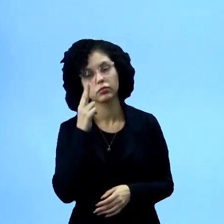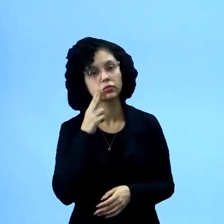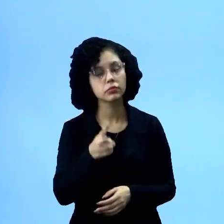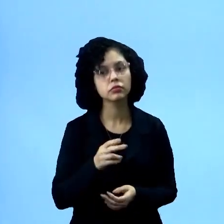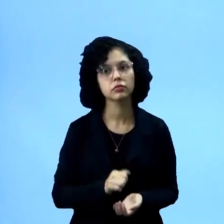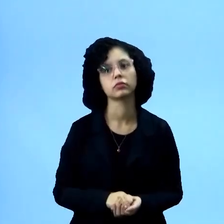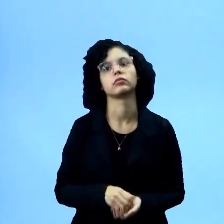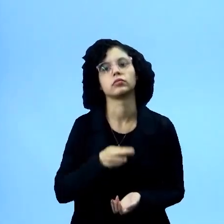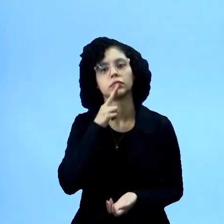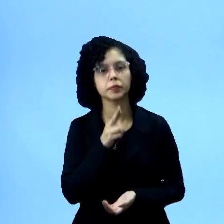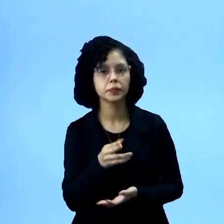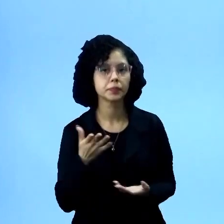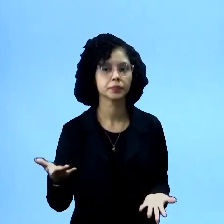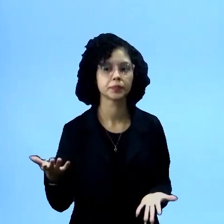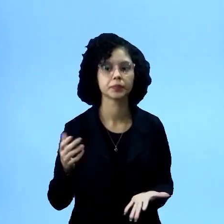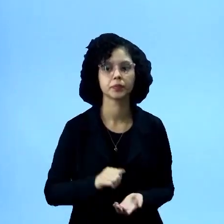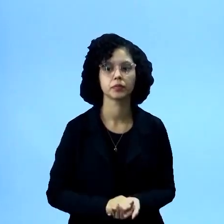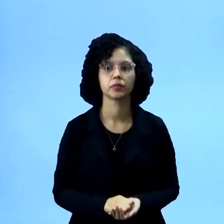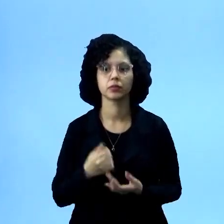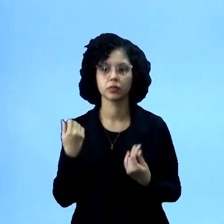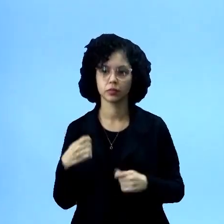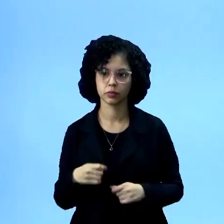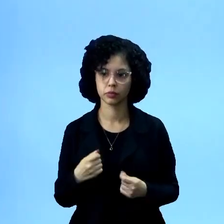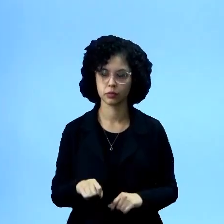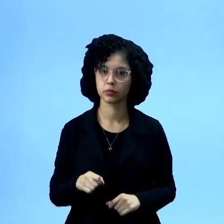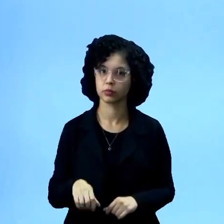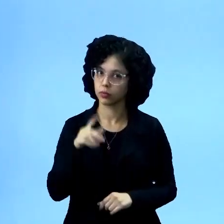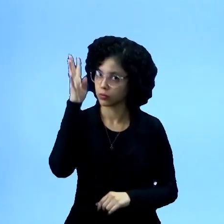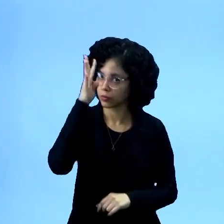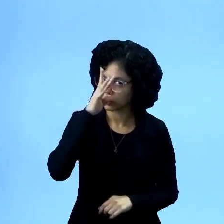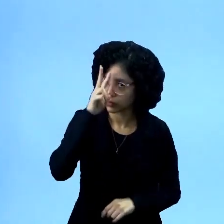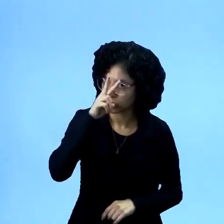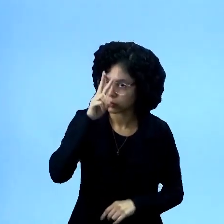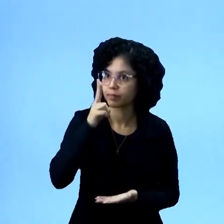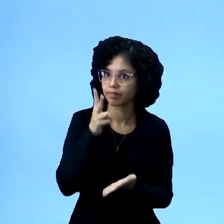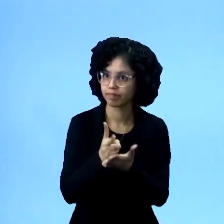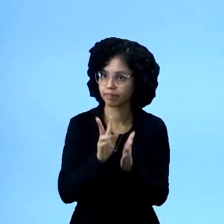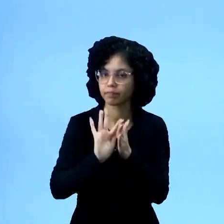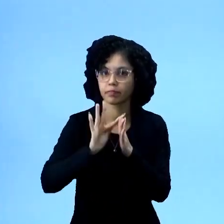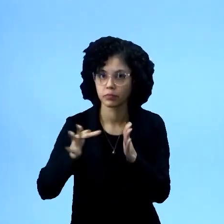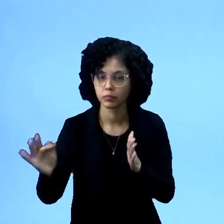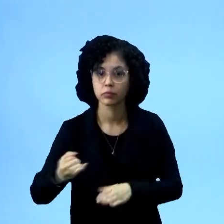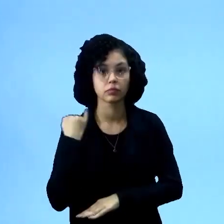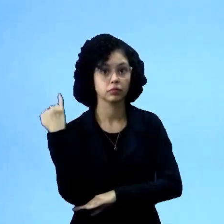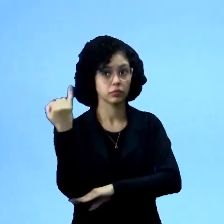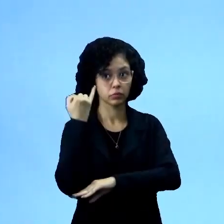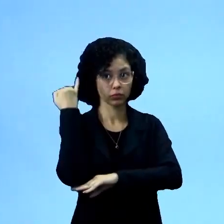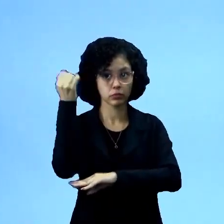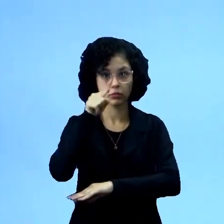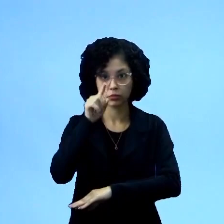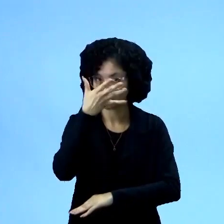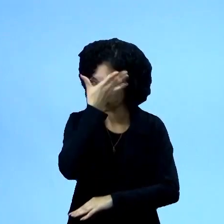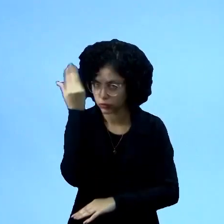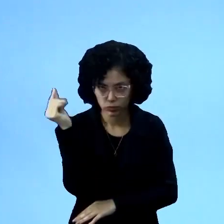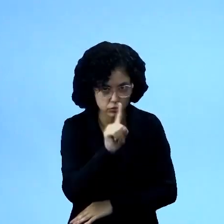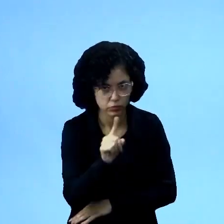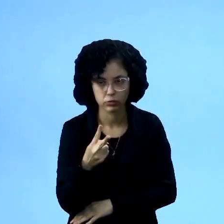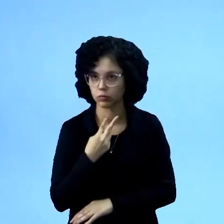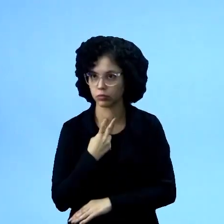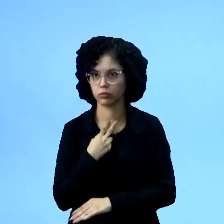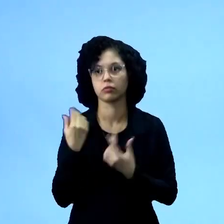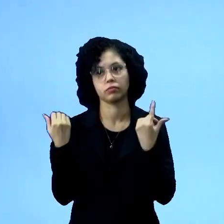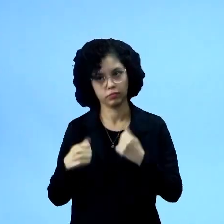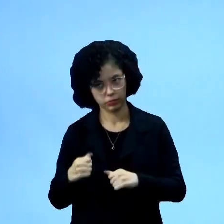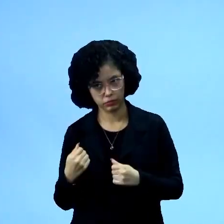ser visto, ele é fácil de ser calculado. Nós temos que lembrar as fórmulas. As fórmulas são essenciais quando a gente